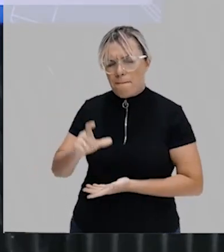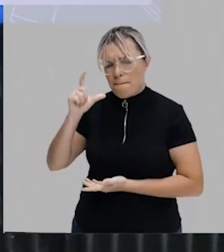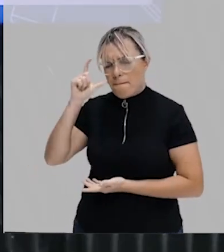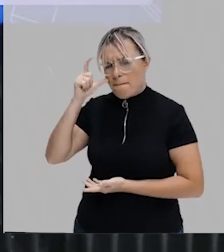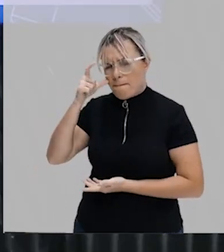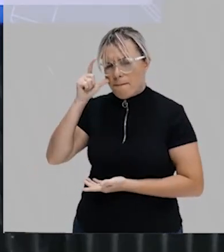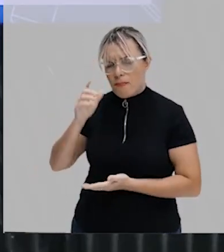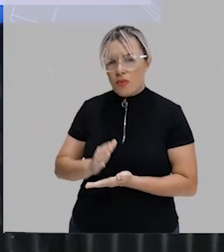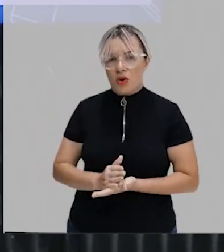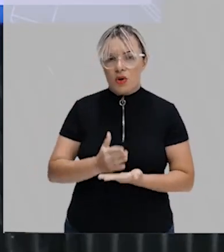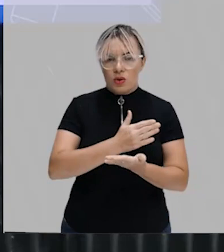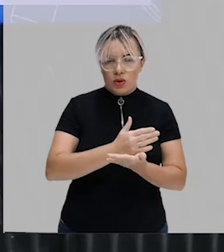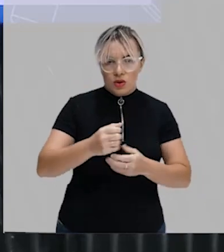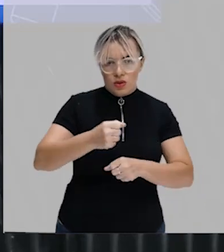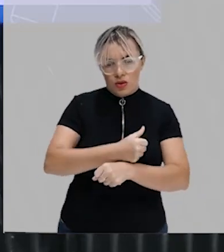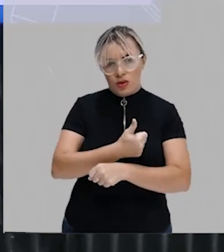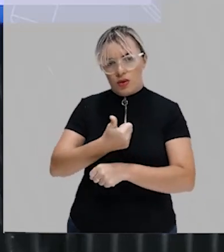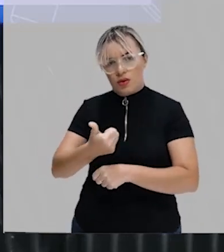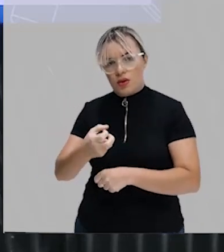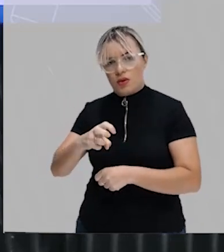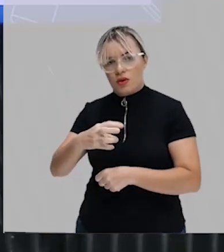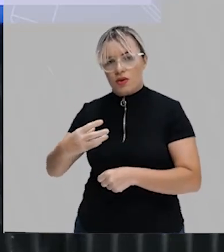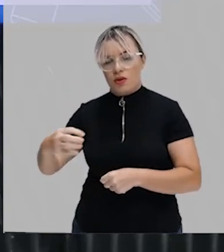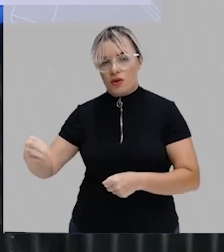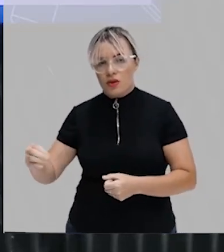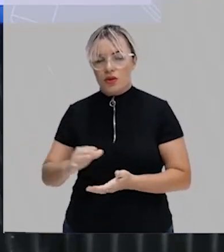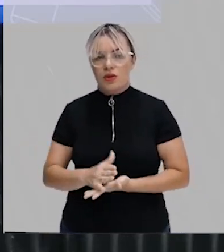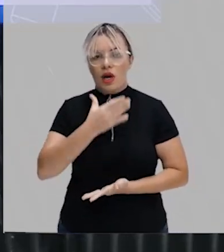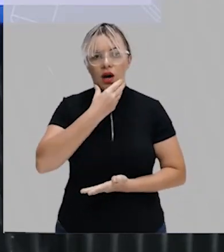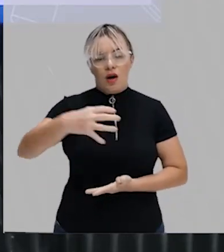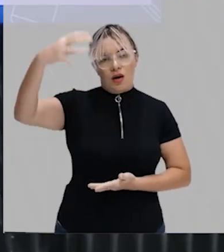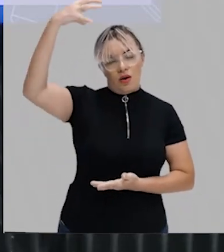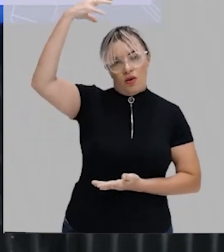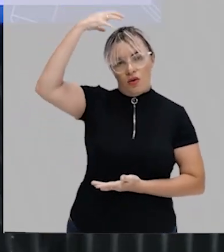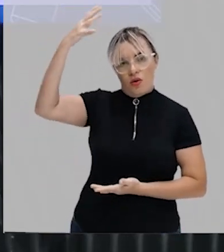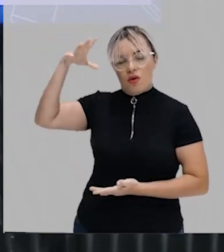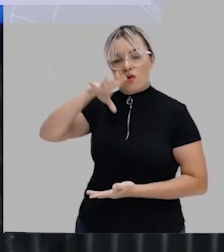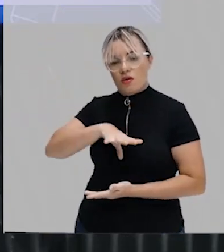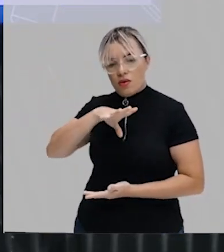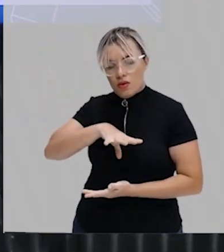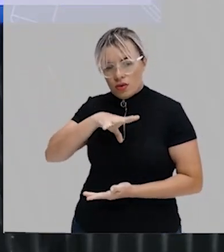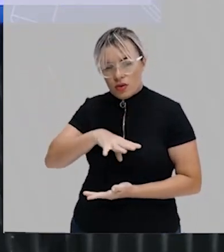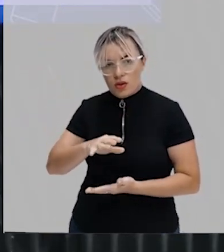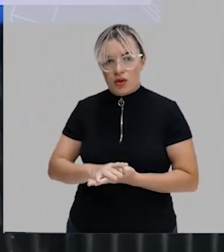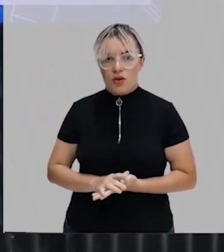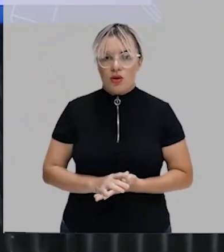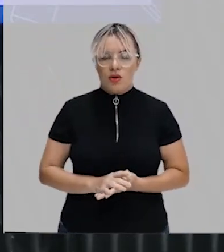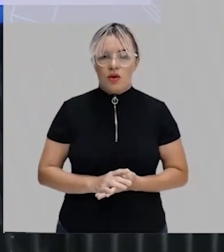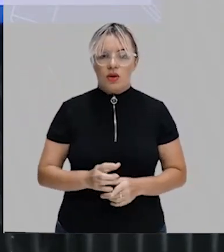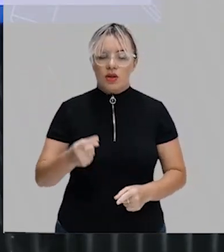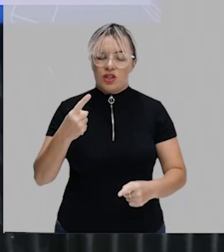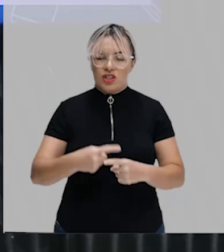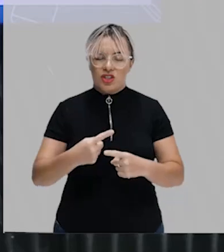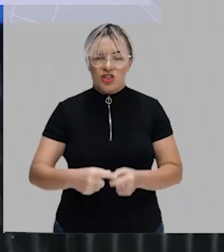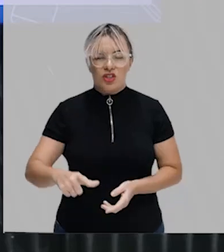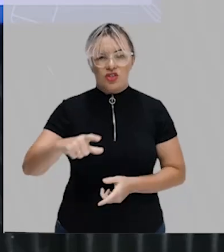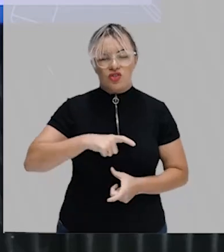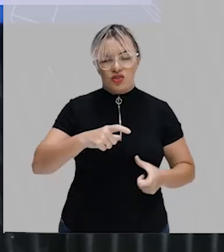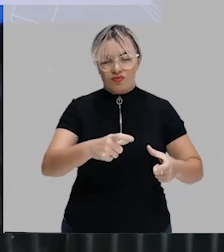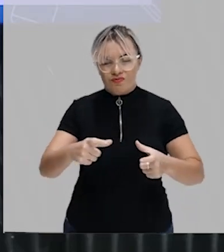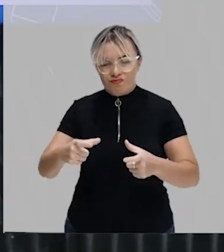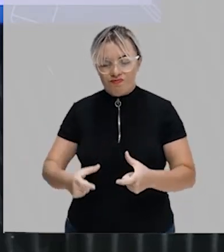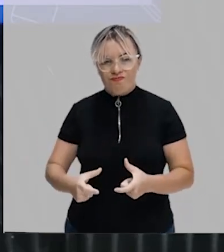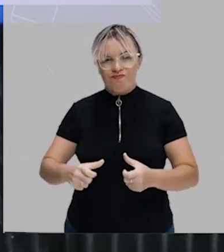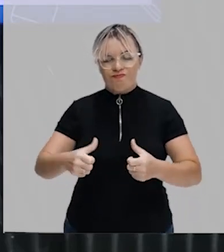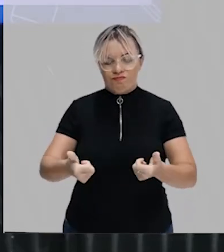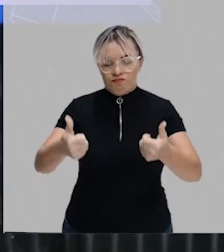1530, a coroa portuguesa, por conta até mesmo da crise do comércio